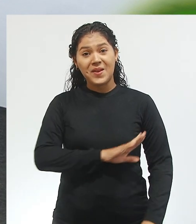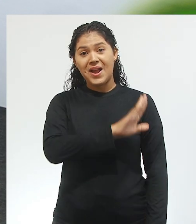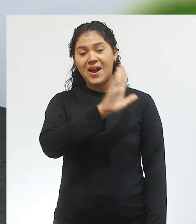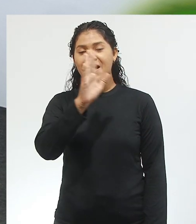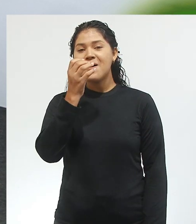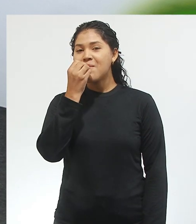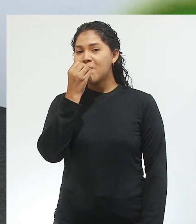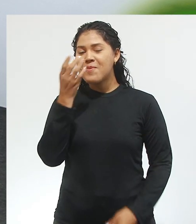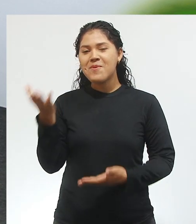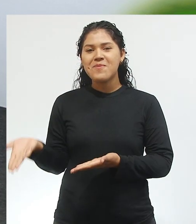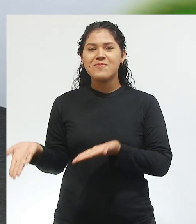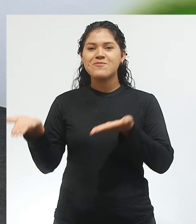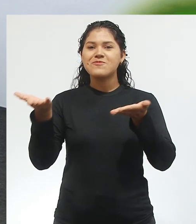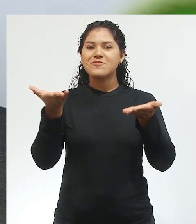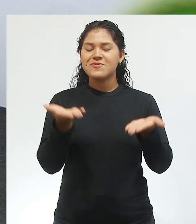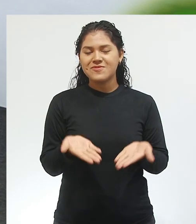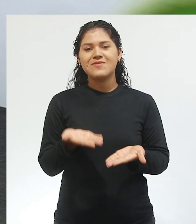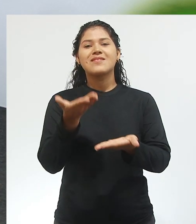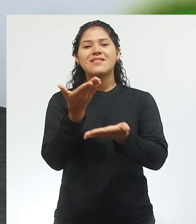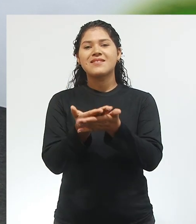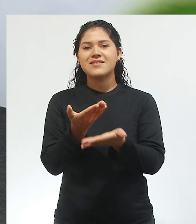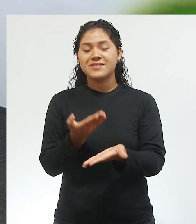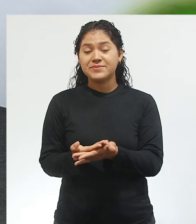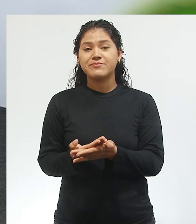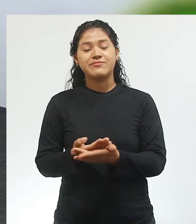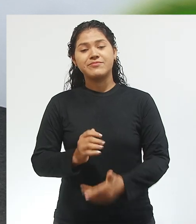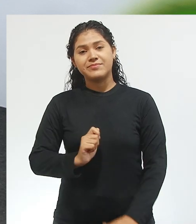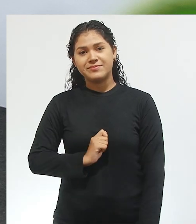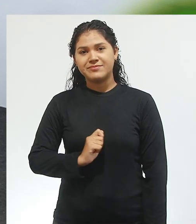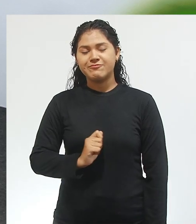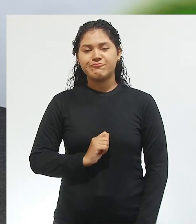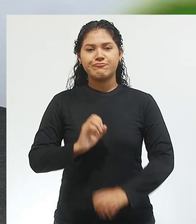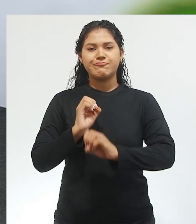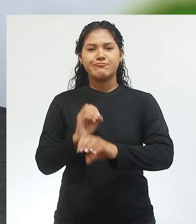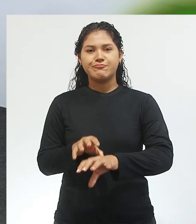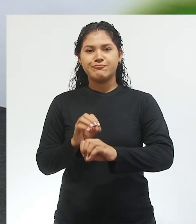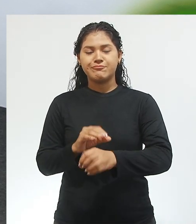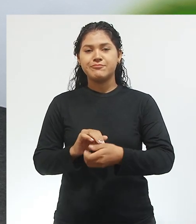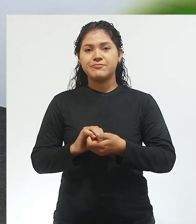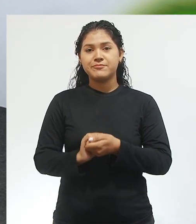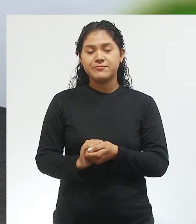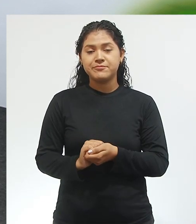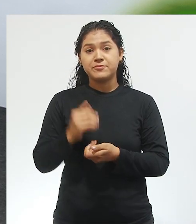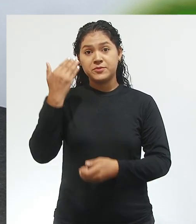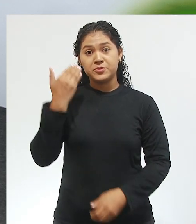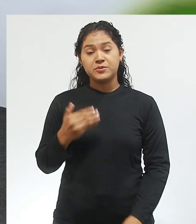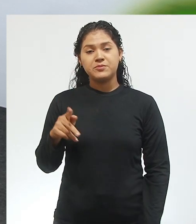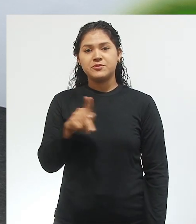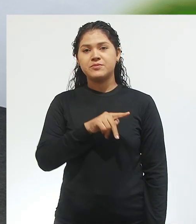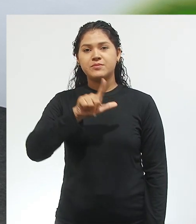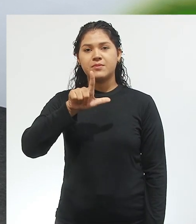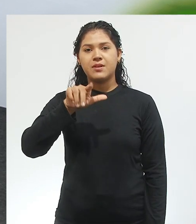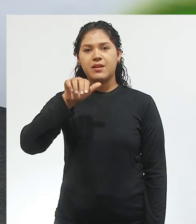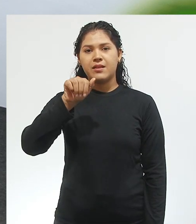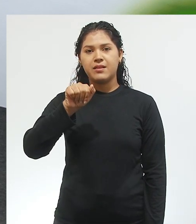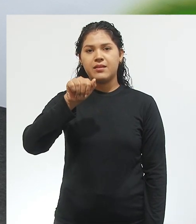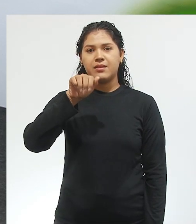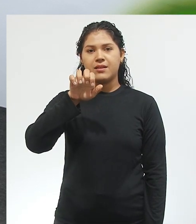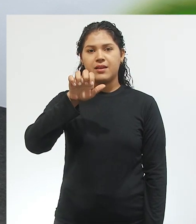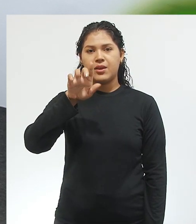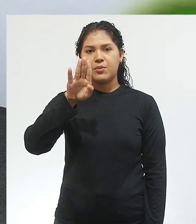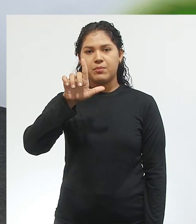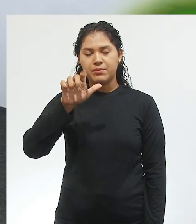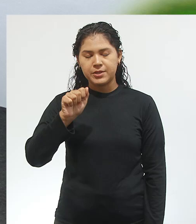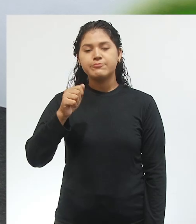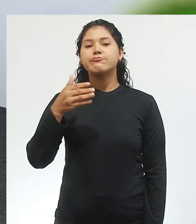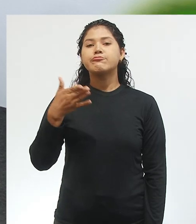Olá, seja bem-vindo e bem-vinda a mais uma aula da disciplina Antropologia da Educação. Eu sou a professora Laelba e